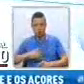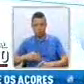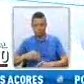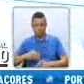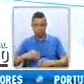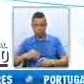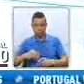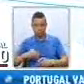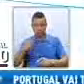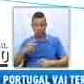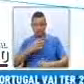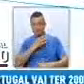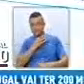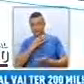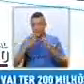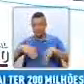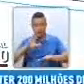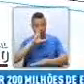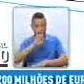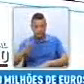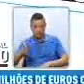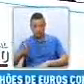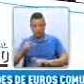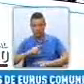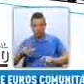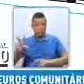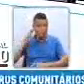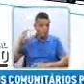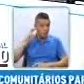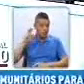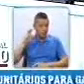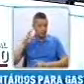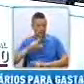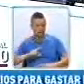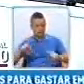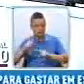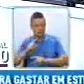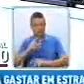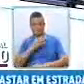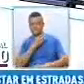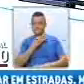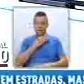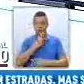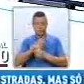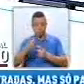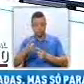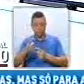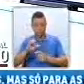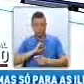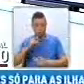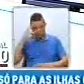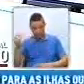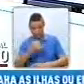essa apetência para o fado, mas não têm o hábito de o ouvir, de o usufruir do fado. E por isso foi essa via que nós